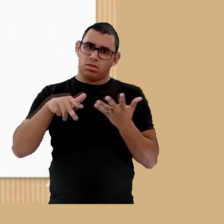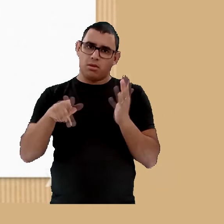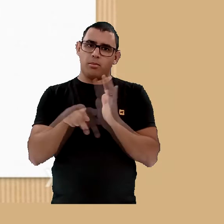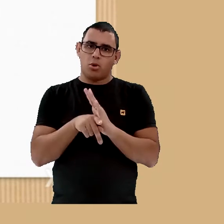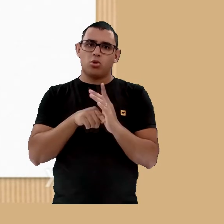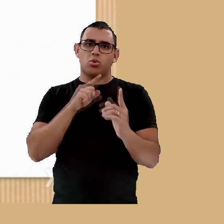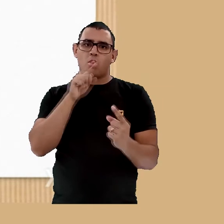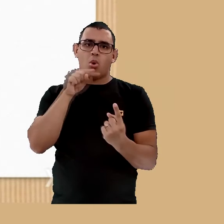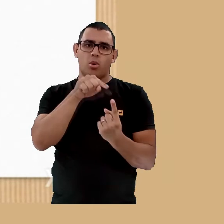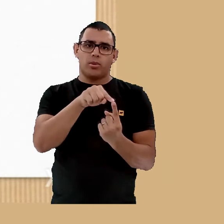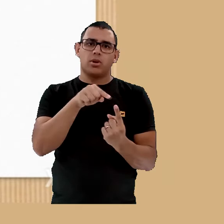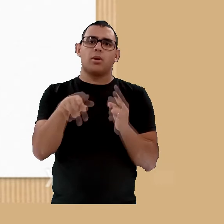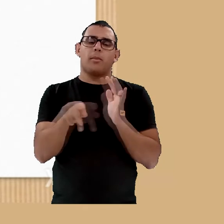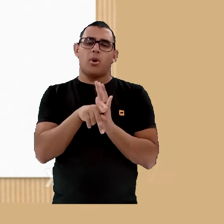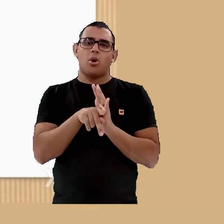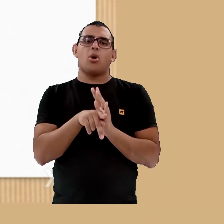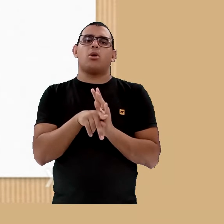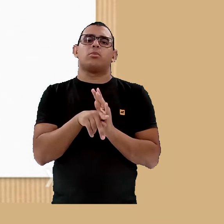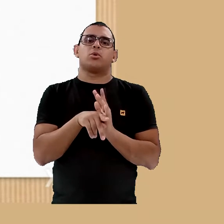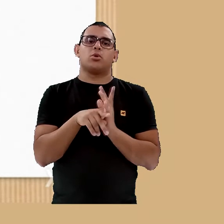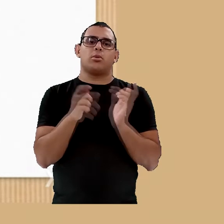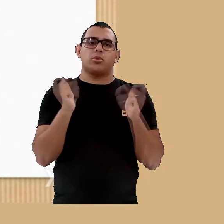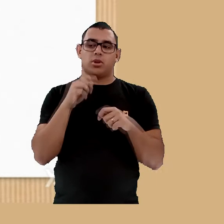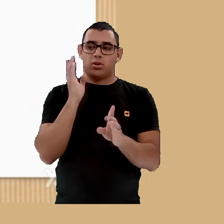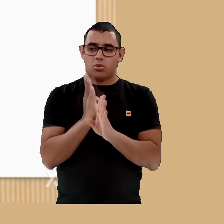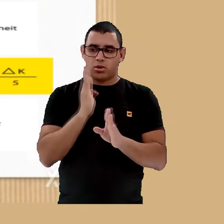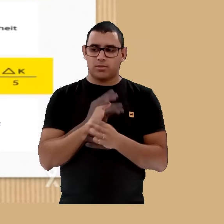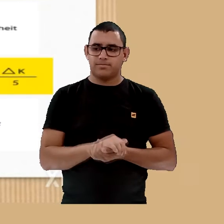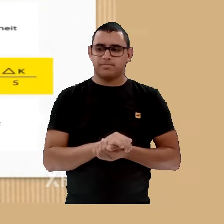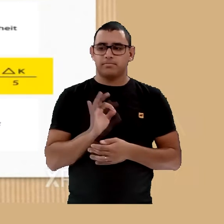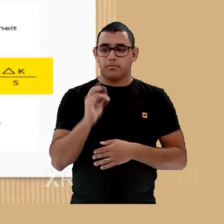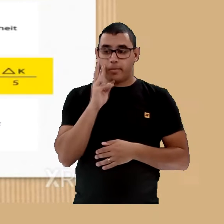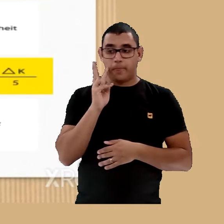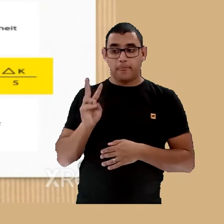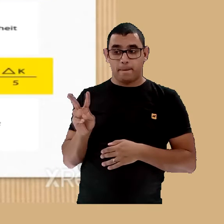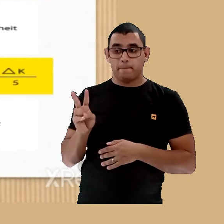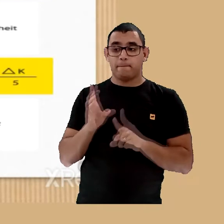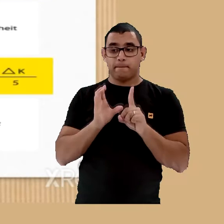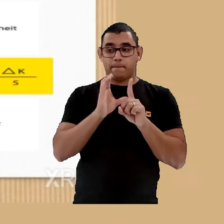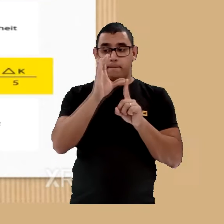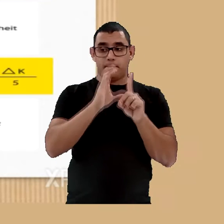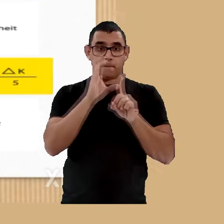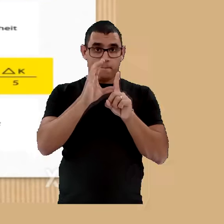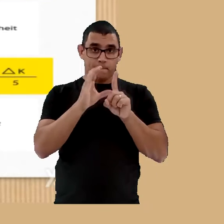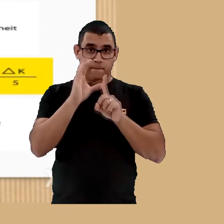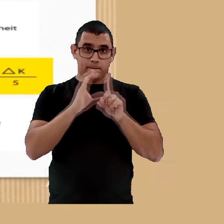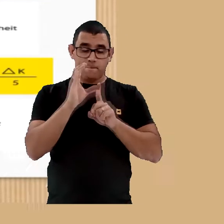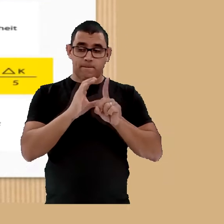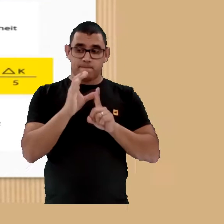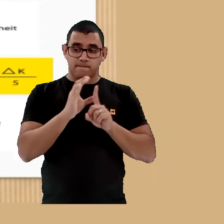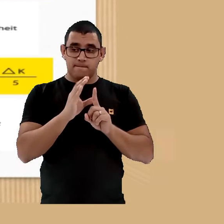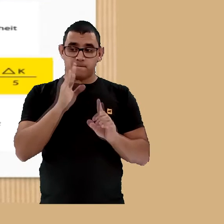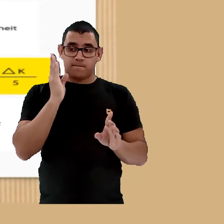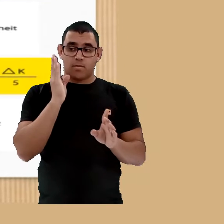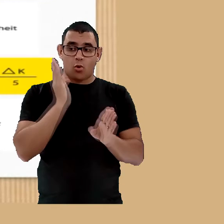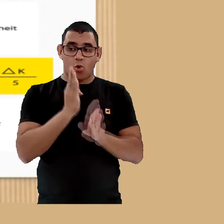de ebulição. Então, vamos observar os termômetros. Então, a escala Celsius, ponto de gelo de 0